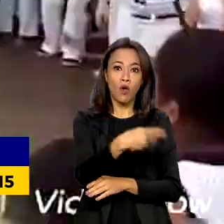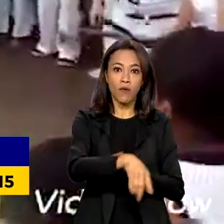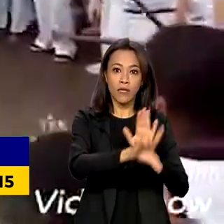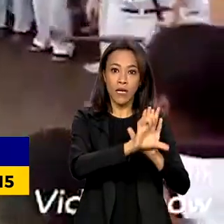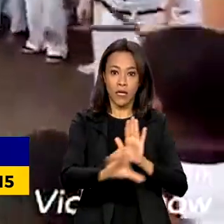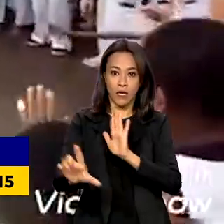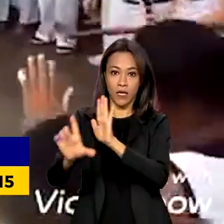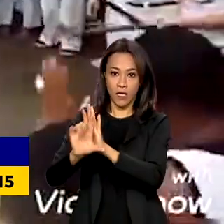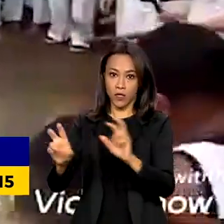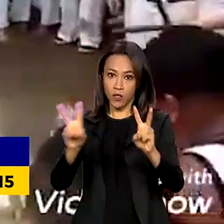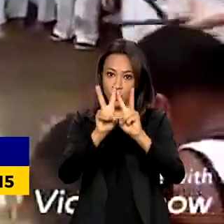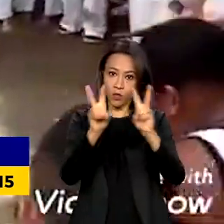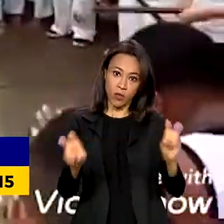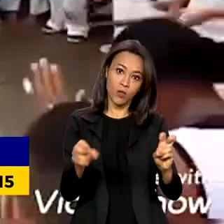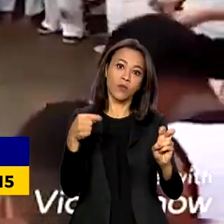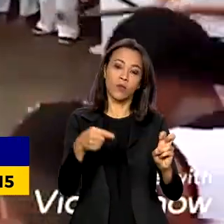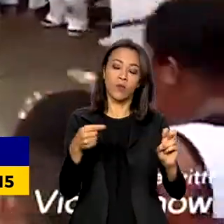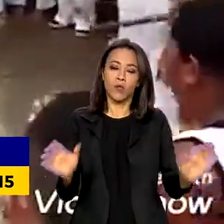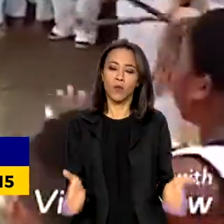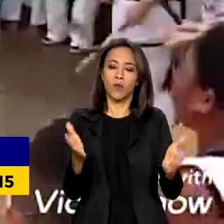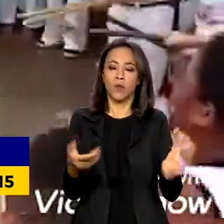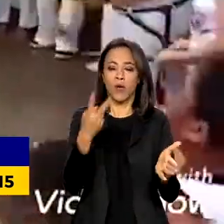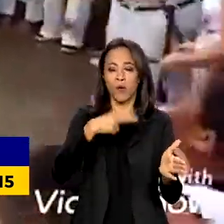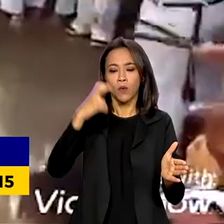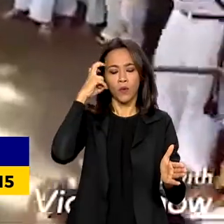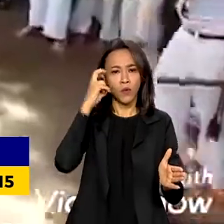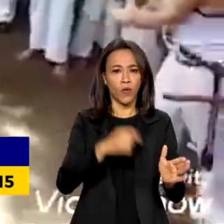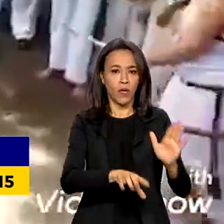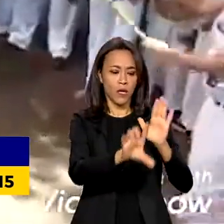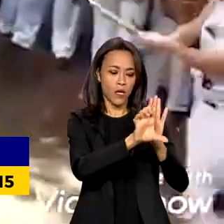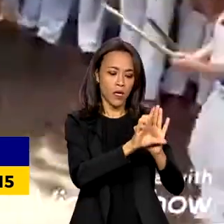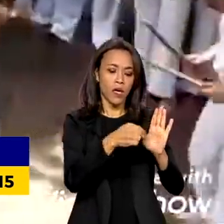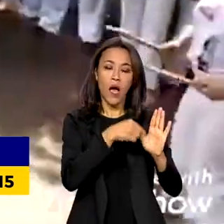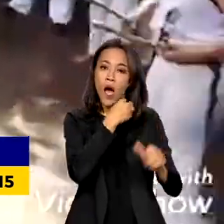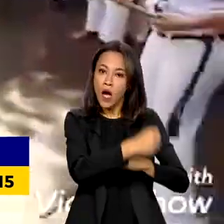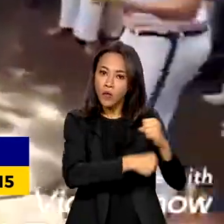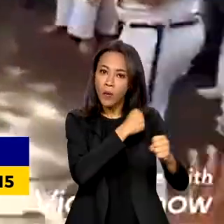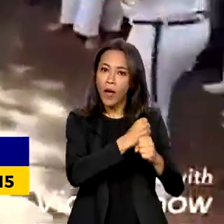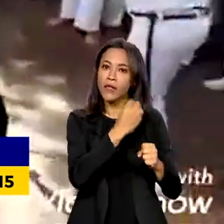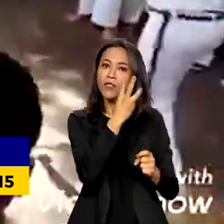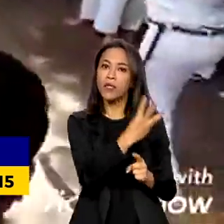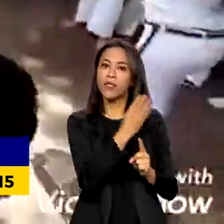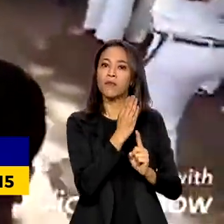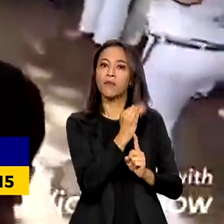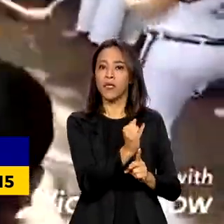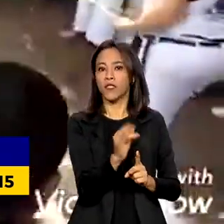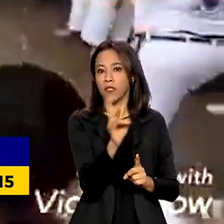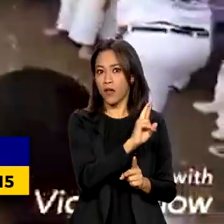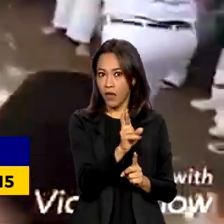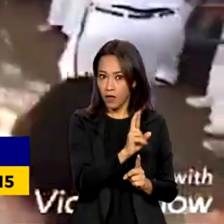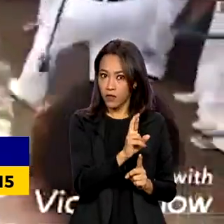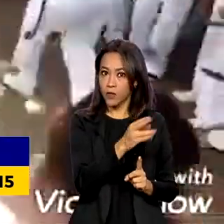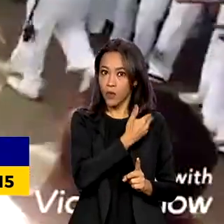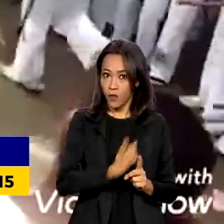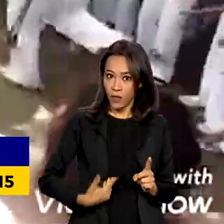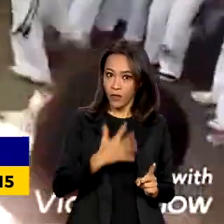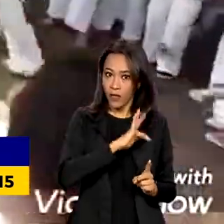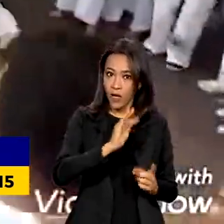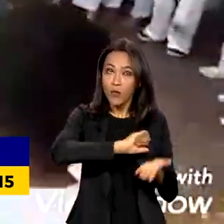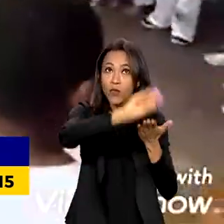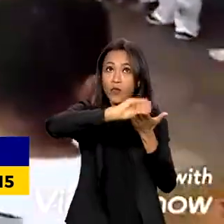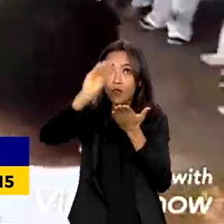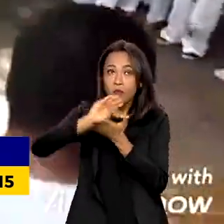cultura. A Lei Aldir Blanc, que libera repasses anuais de R$3 bilhões da União para